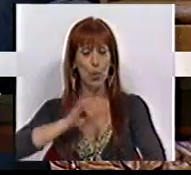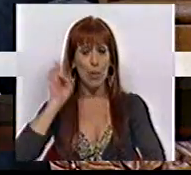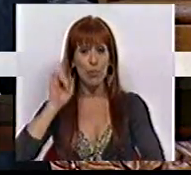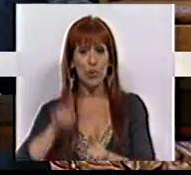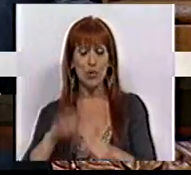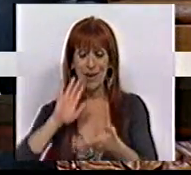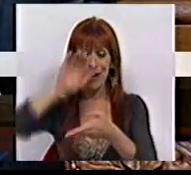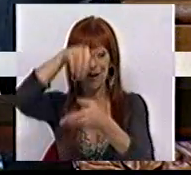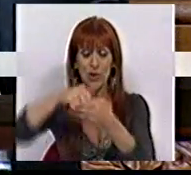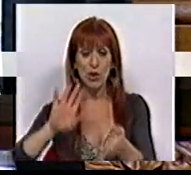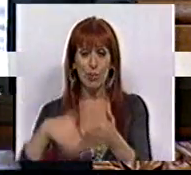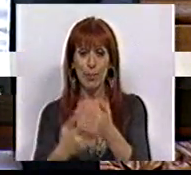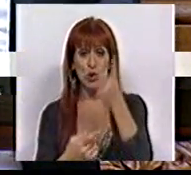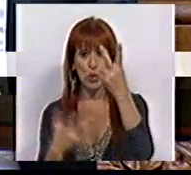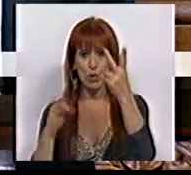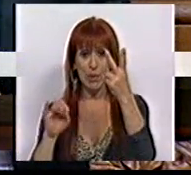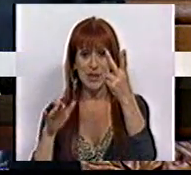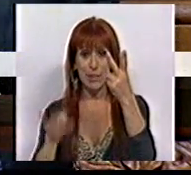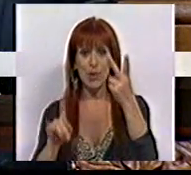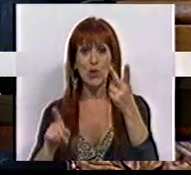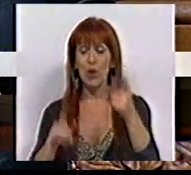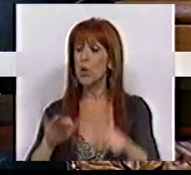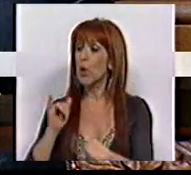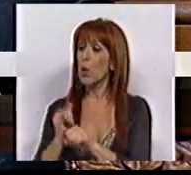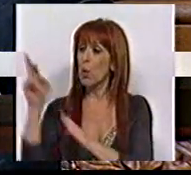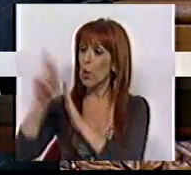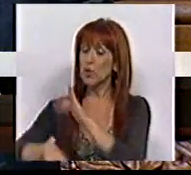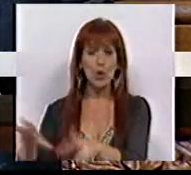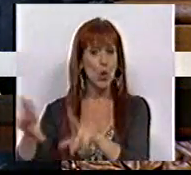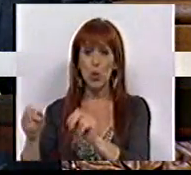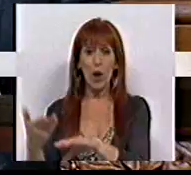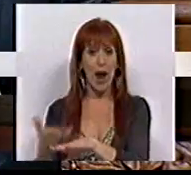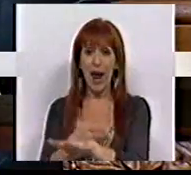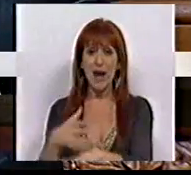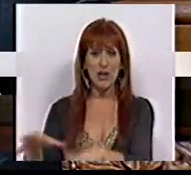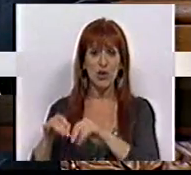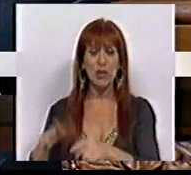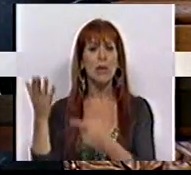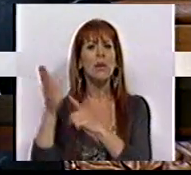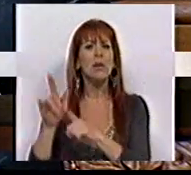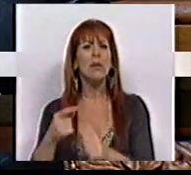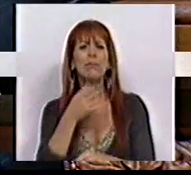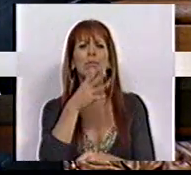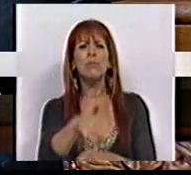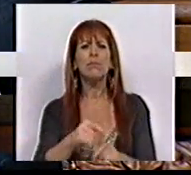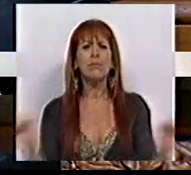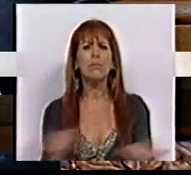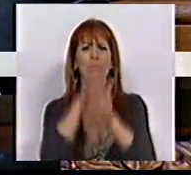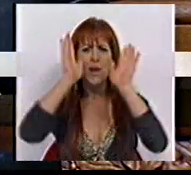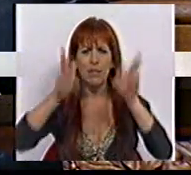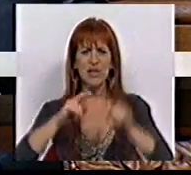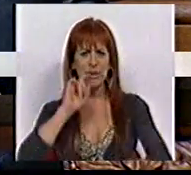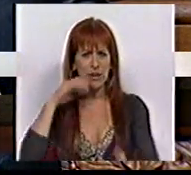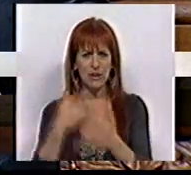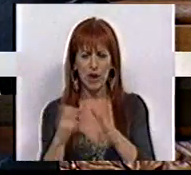importância a inclusão de 2 propostas do PCP que em outros relatórios nunca tinham sido aceites, nomeadamente a indicação clara de que é